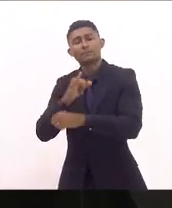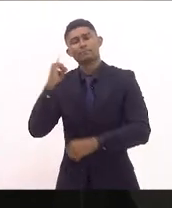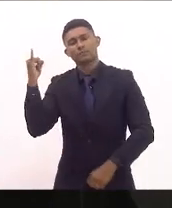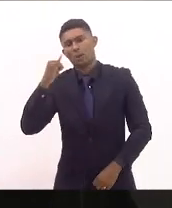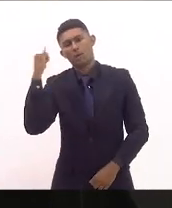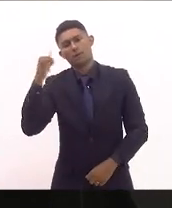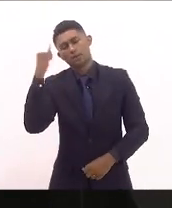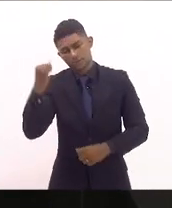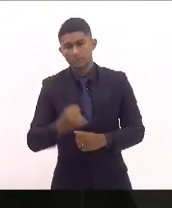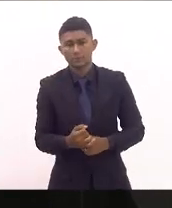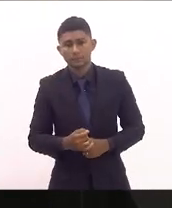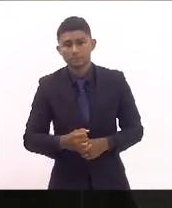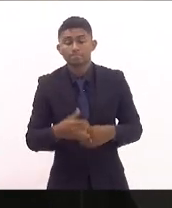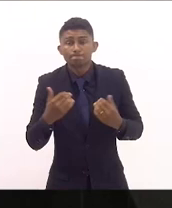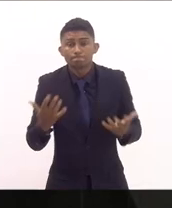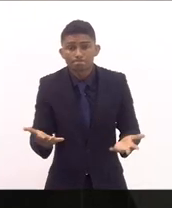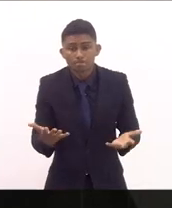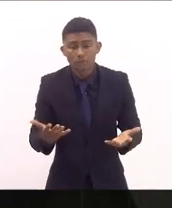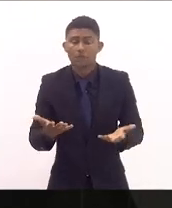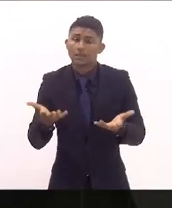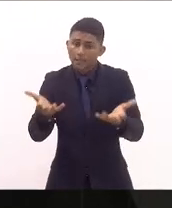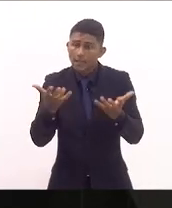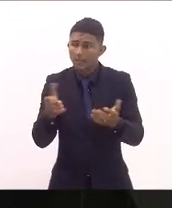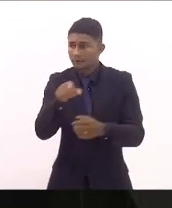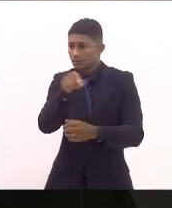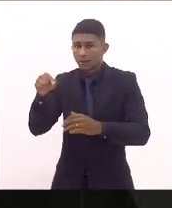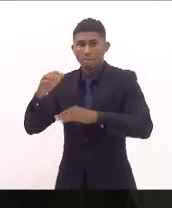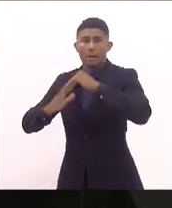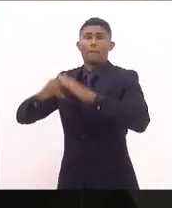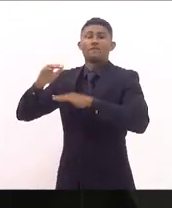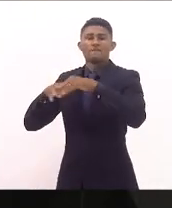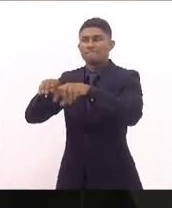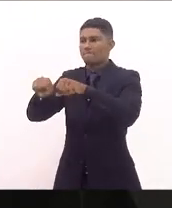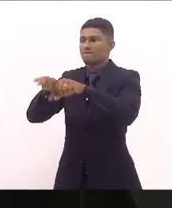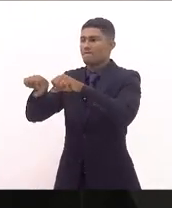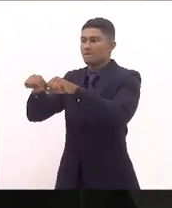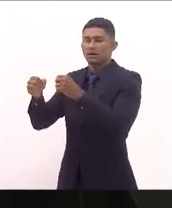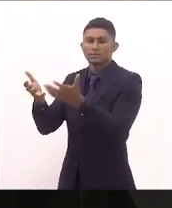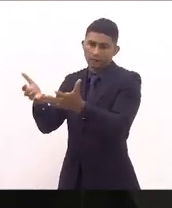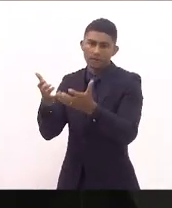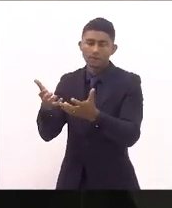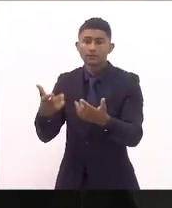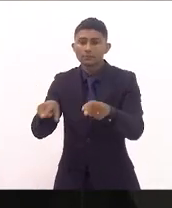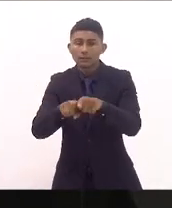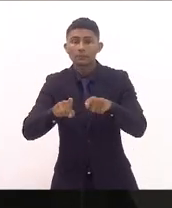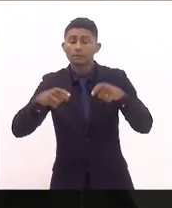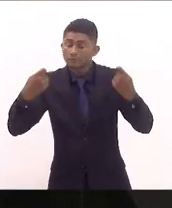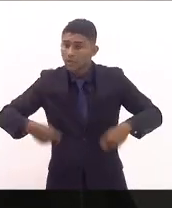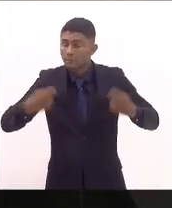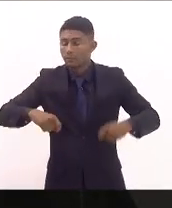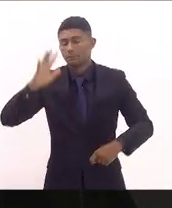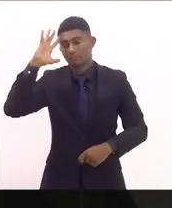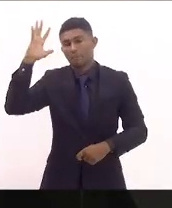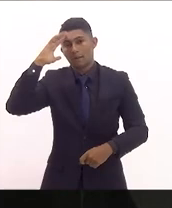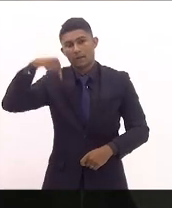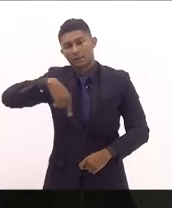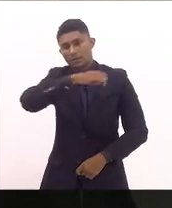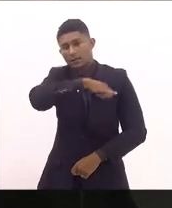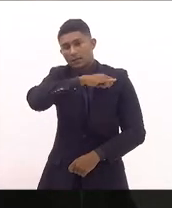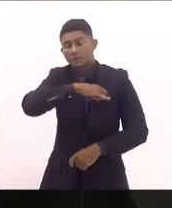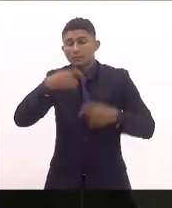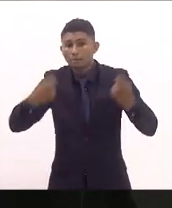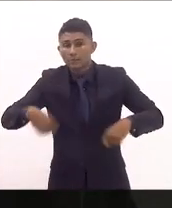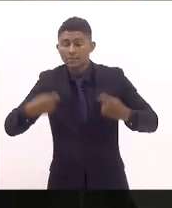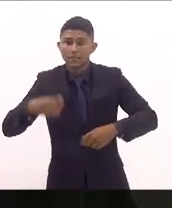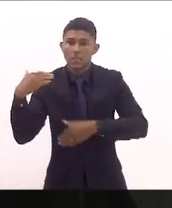é um debate estratégico para a formação profissional é um debate estratégico para a gente pensar um modelo de desenvolvimento no estado do Rio de